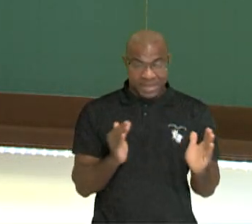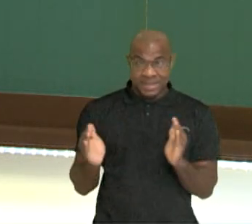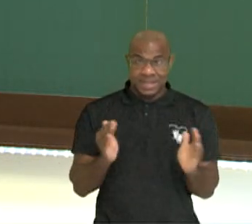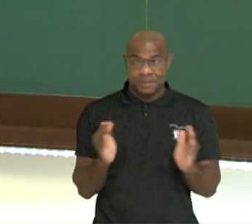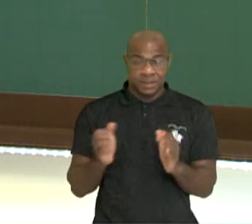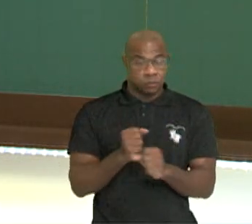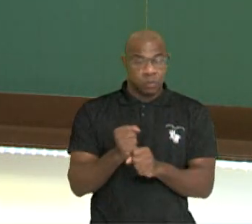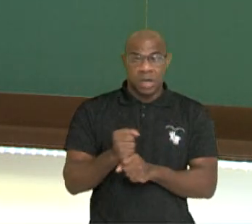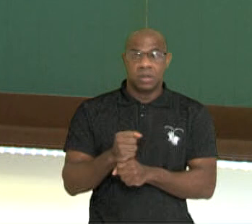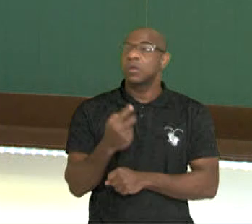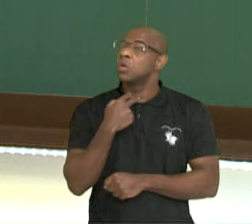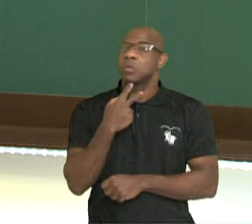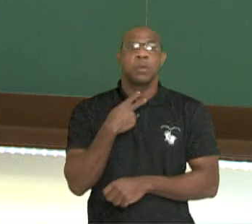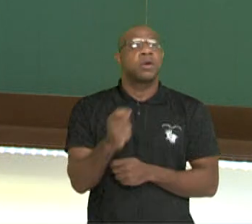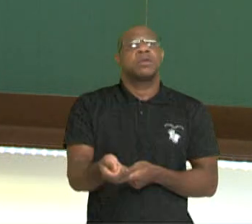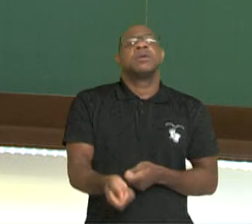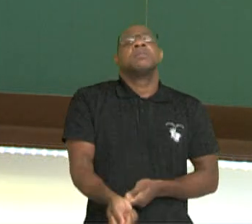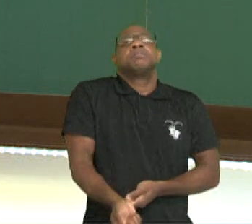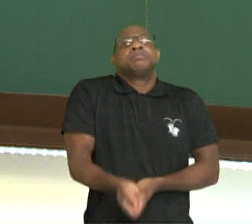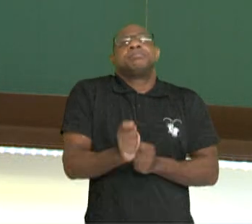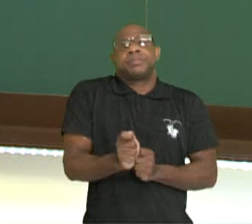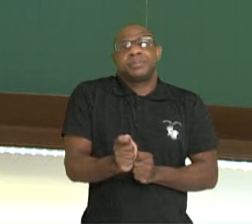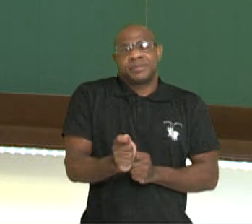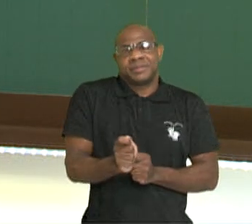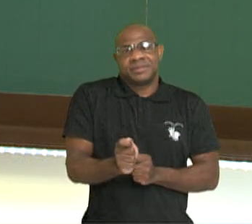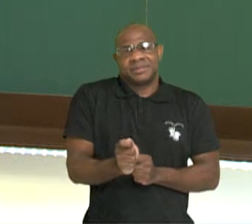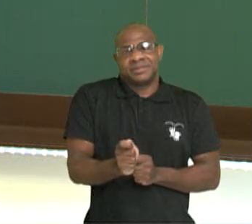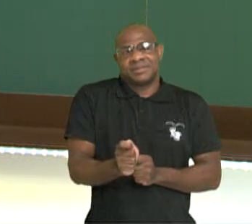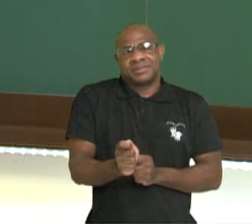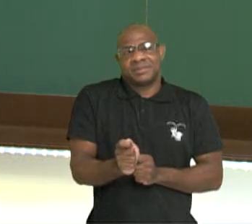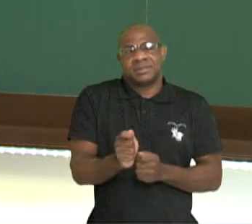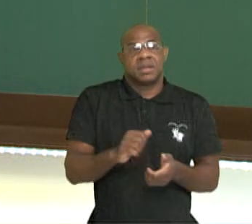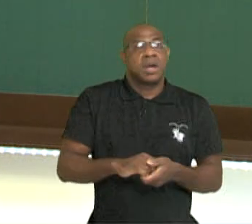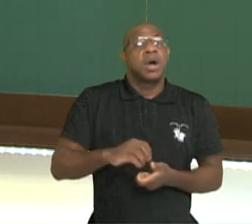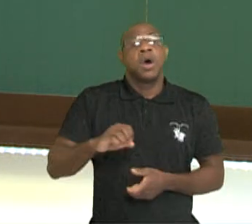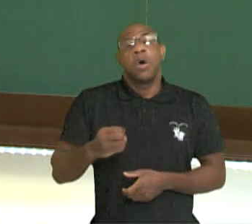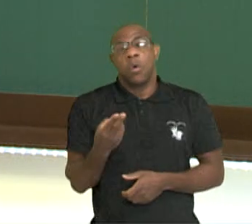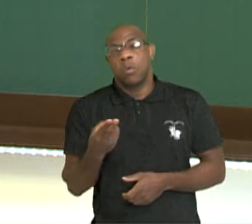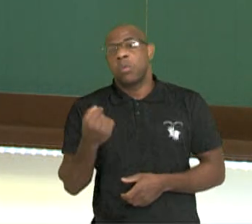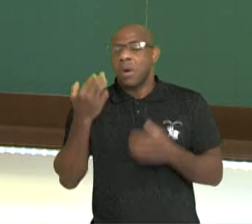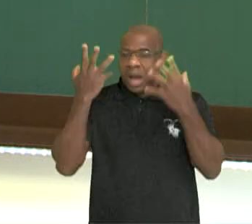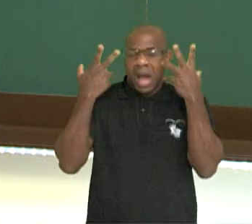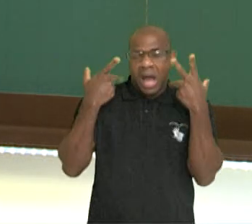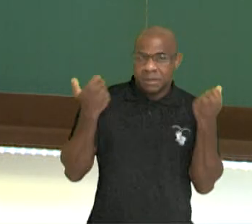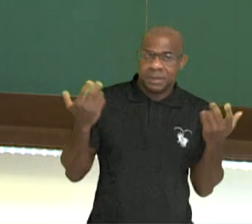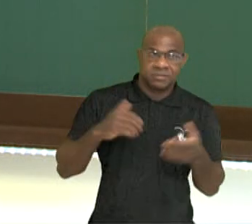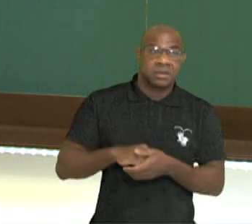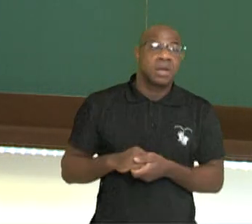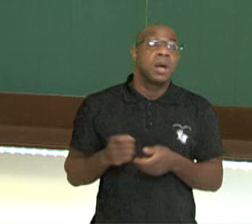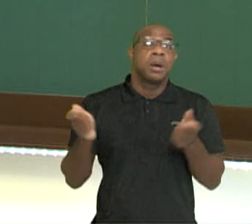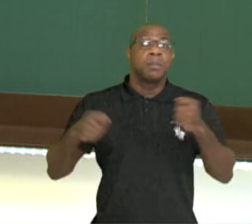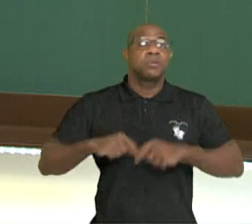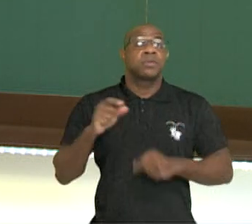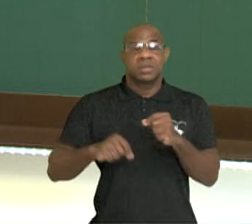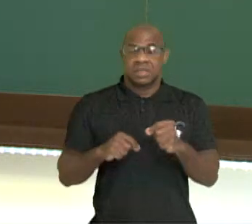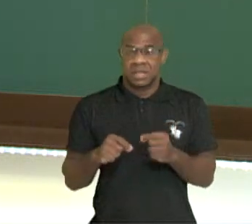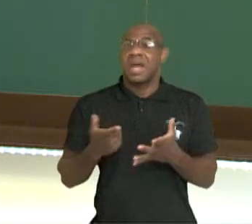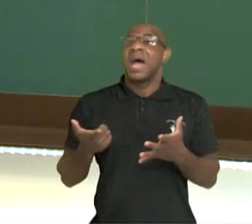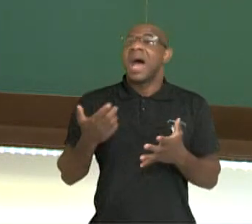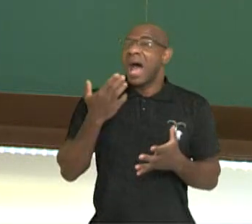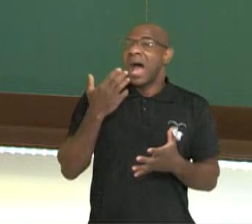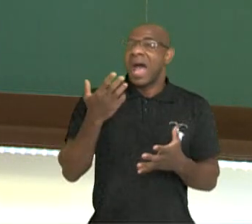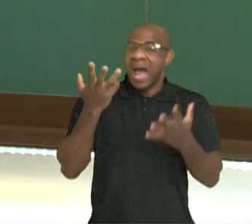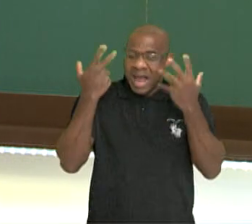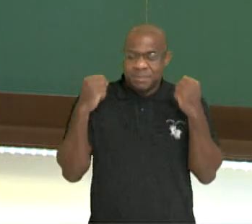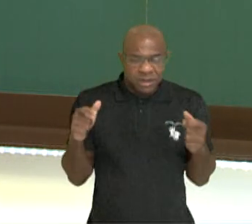por exemplo, redes para retirar uma grande quantidade de peixes ou de outros animais. Porque pode ser animais muito pequenos,